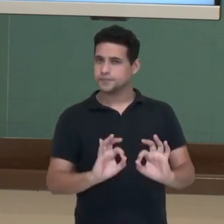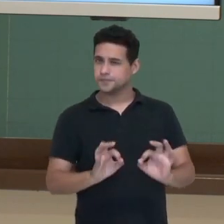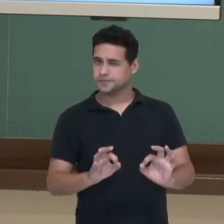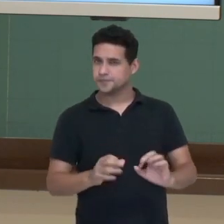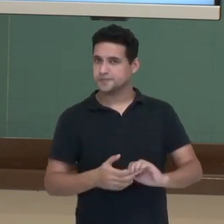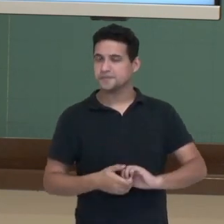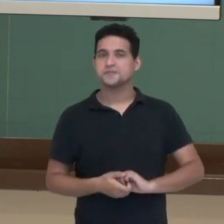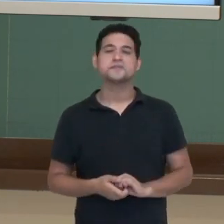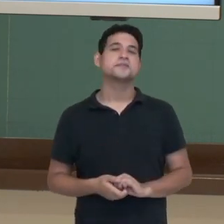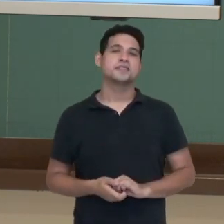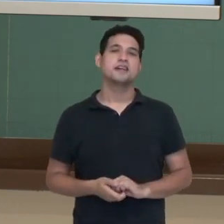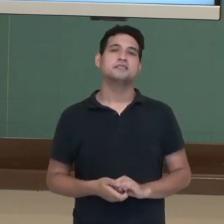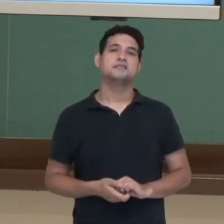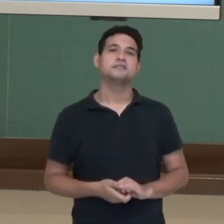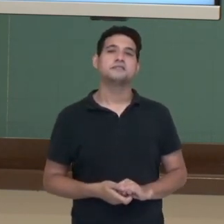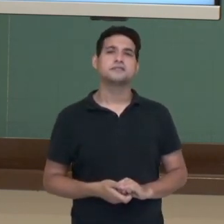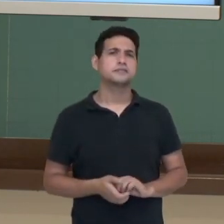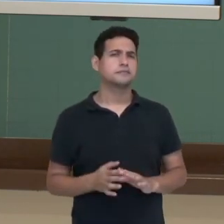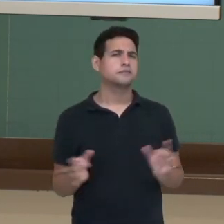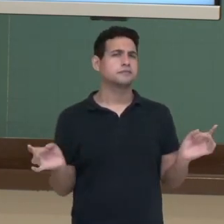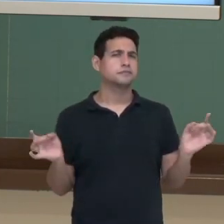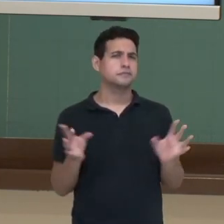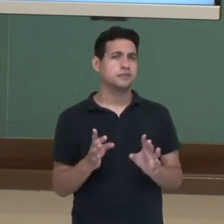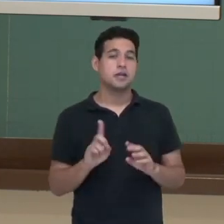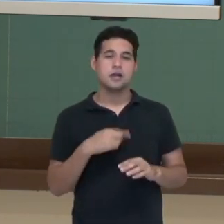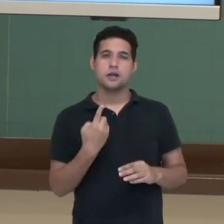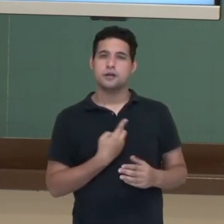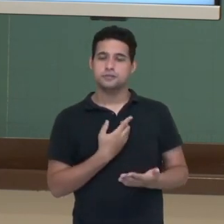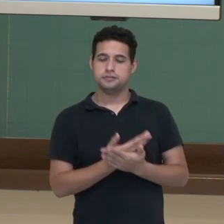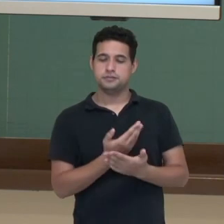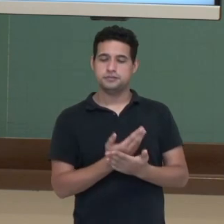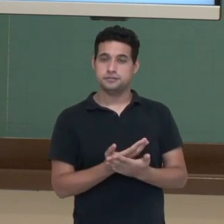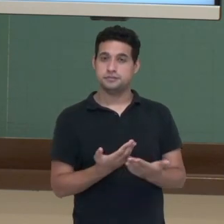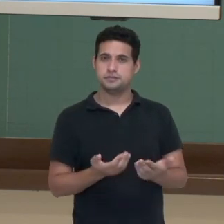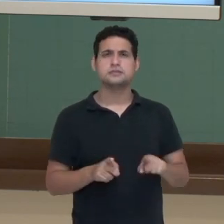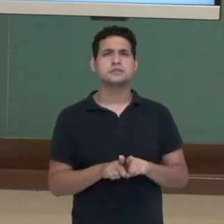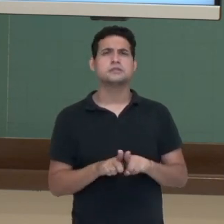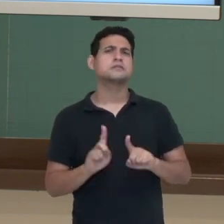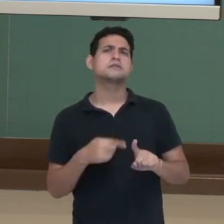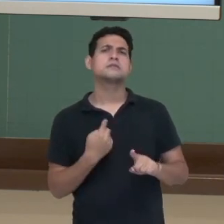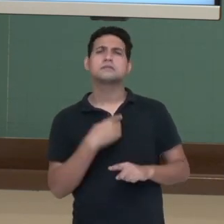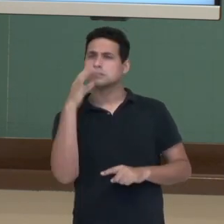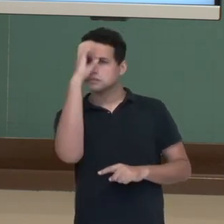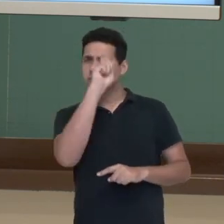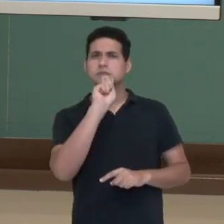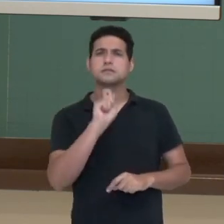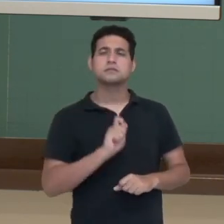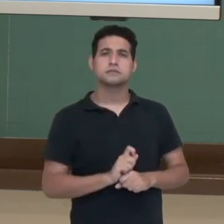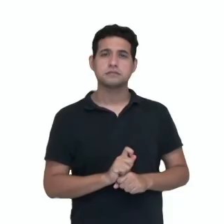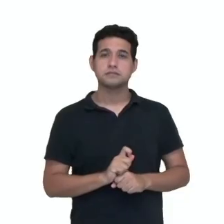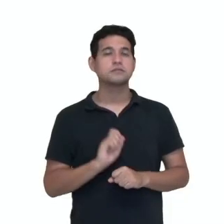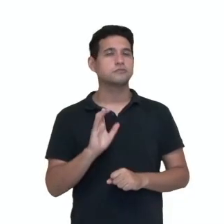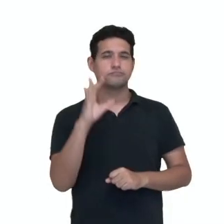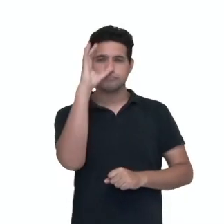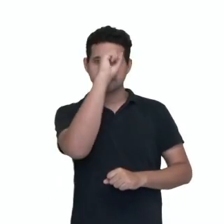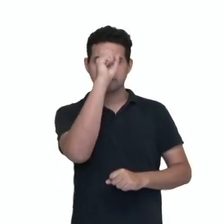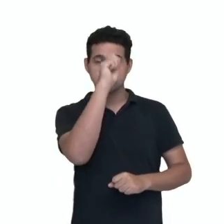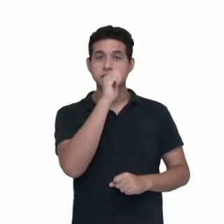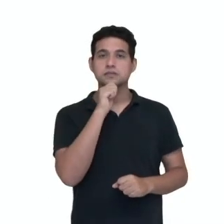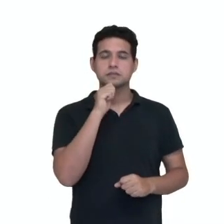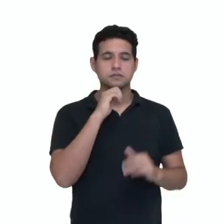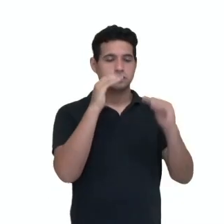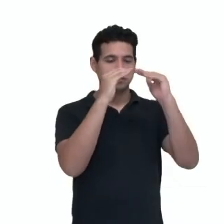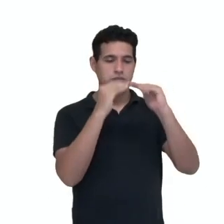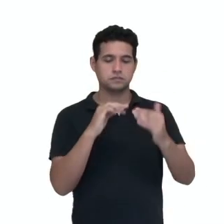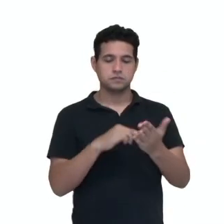chicos? Certo? Terminamos nossa classe. E o que que nós aprendemos? Aprendemos que conjunções